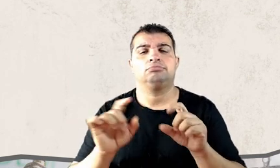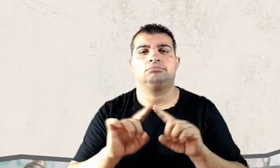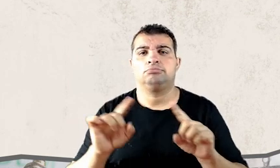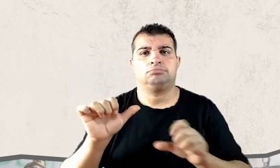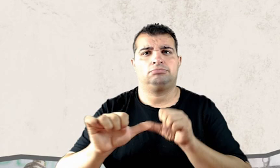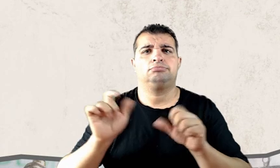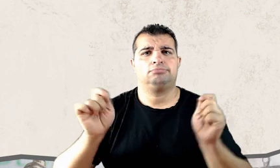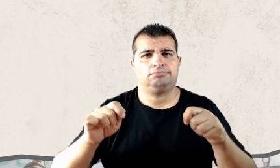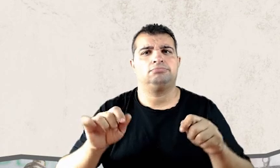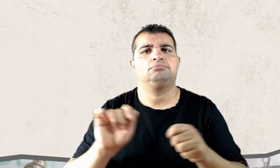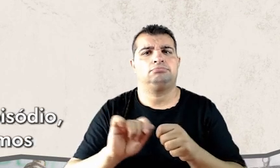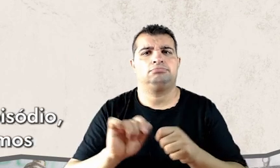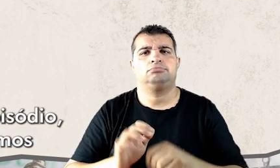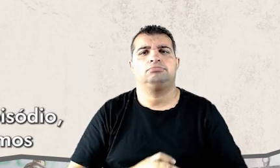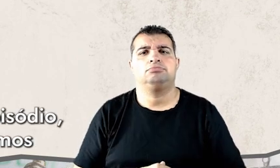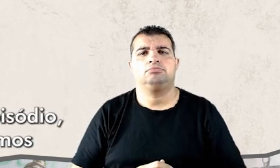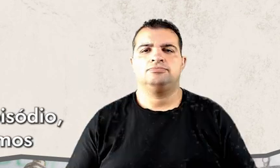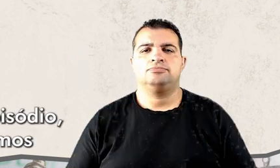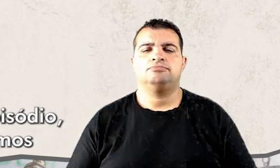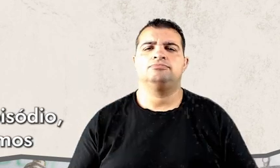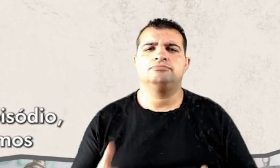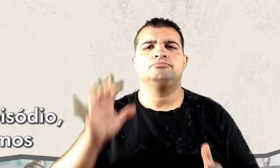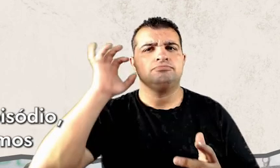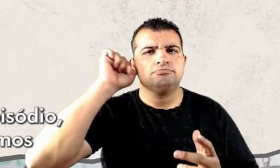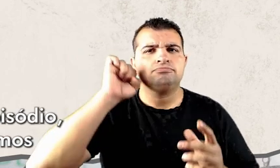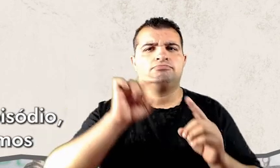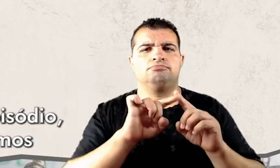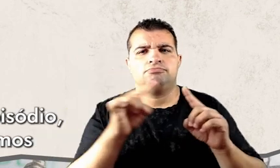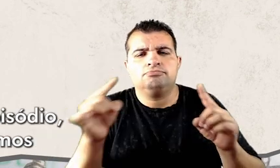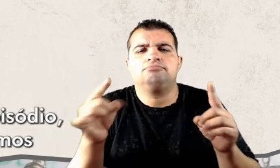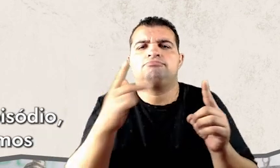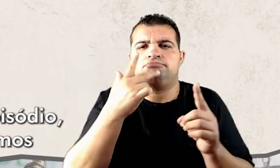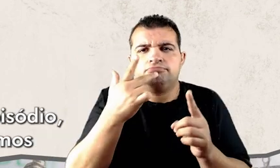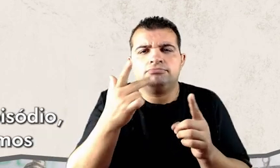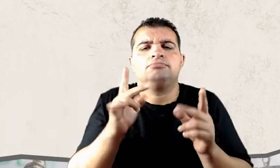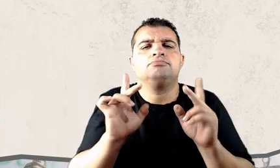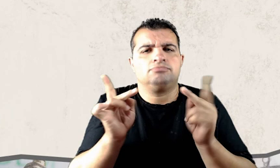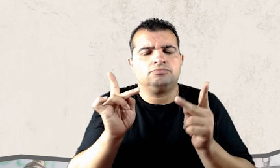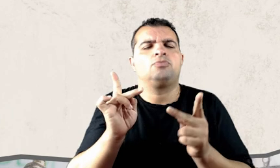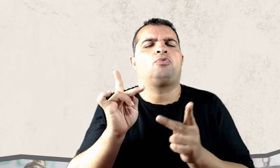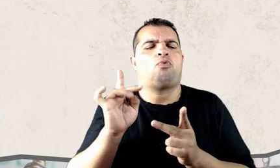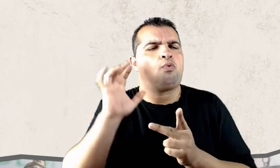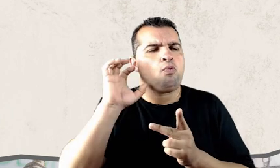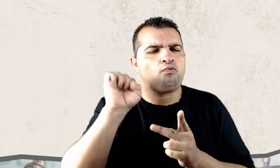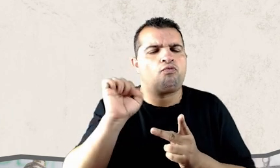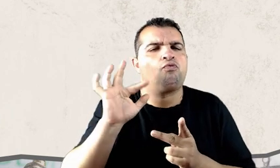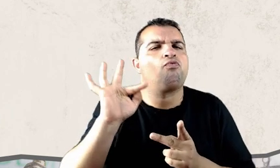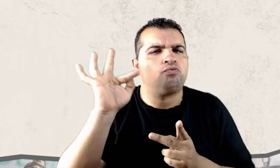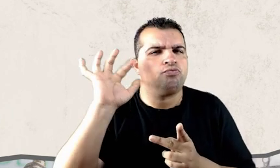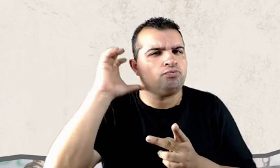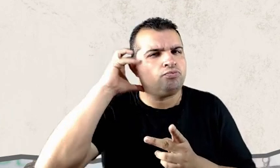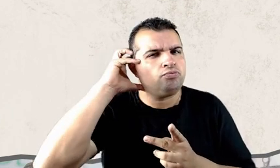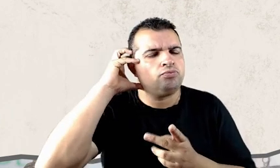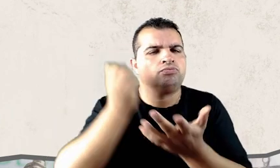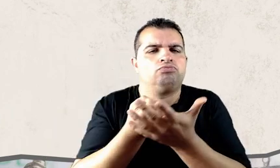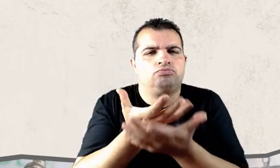Mas a mudança é possível. Como ouvimos ao longo desse episódio e ainda vamos ouvir nos próximos, a trajetória desses